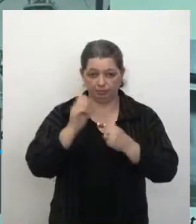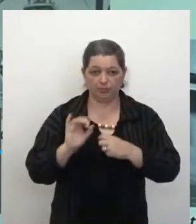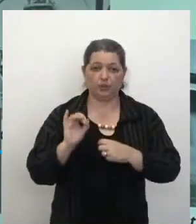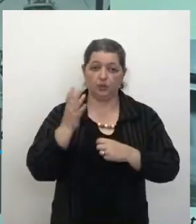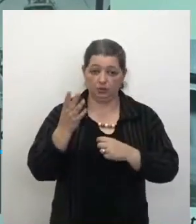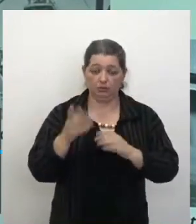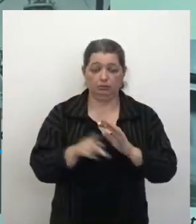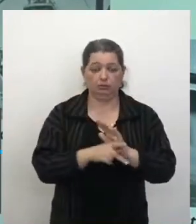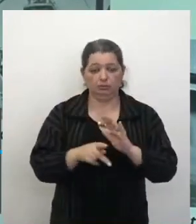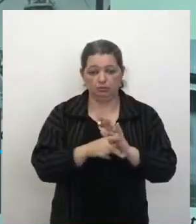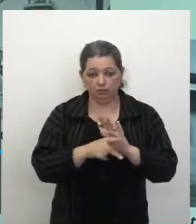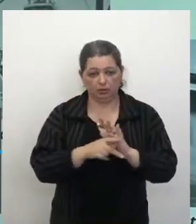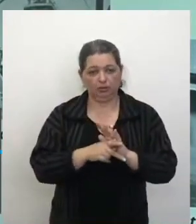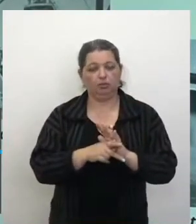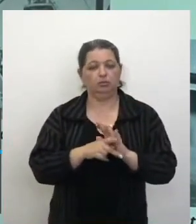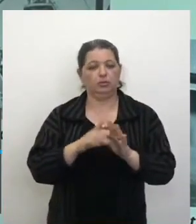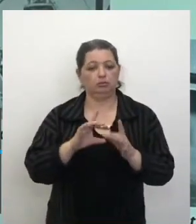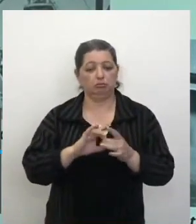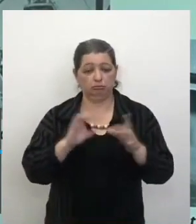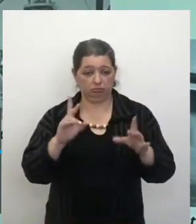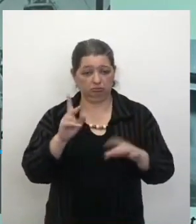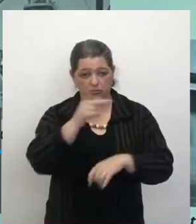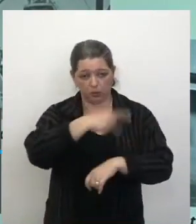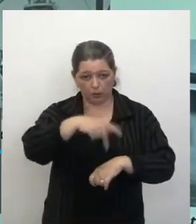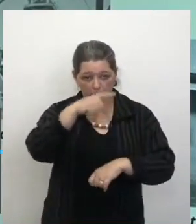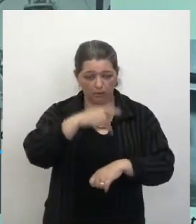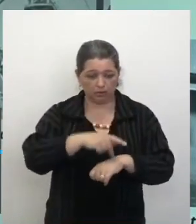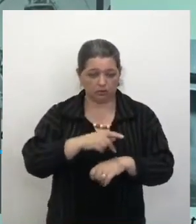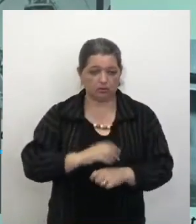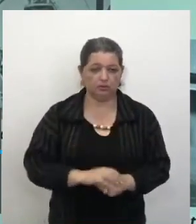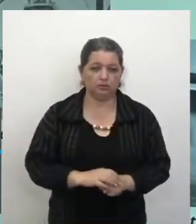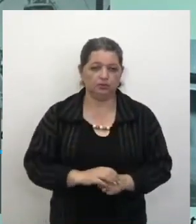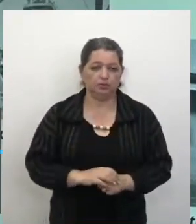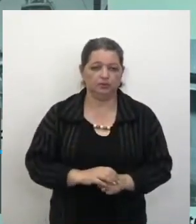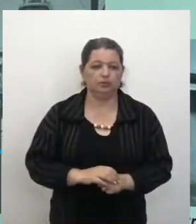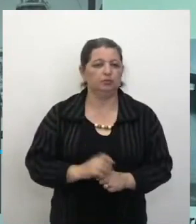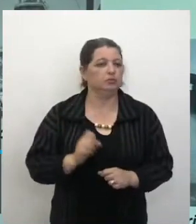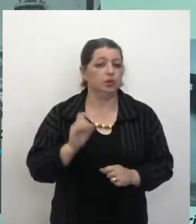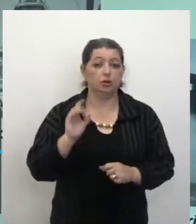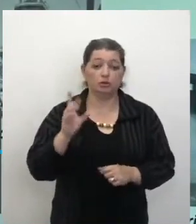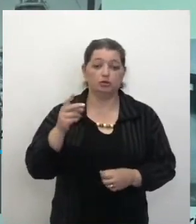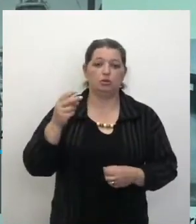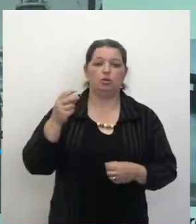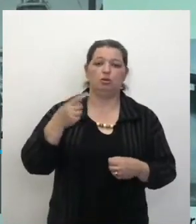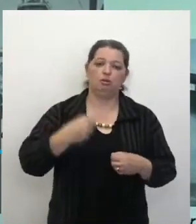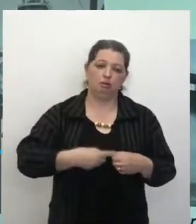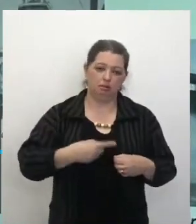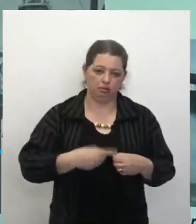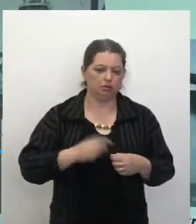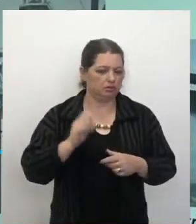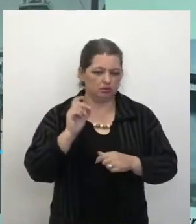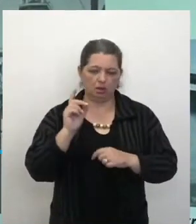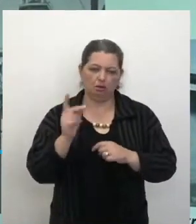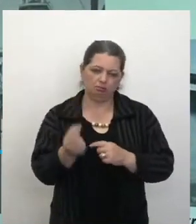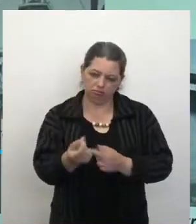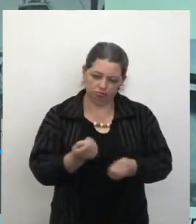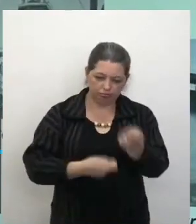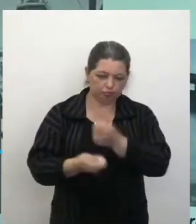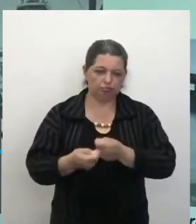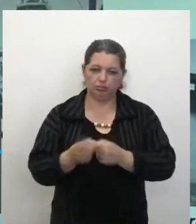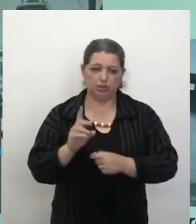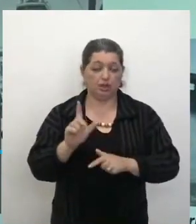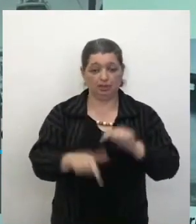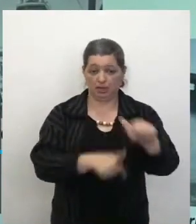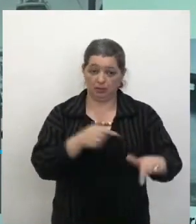forma autônoma no país E para isso é fundamental Não só capital não só trabalho mas principalmente